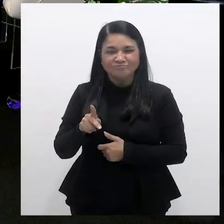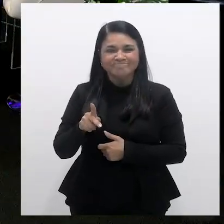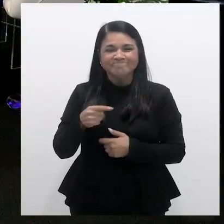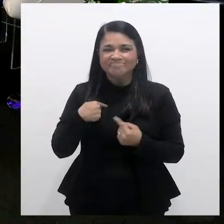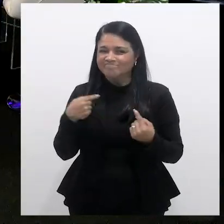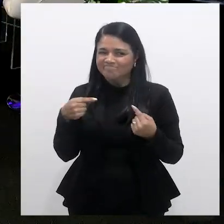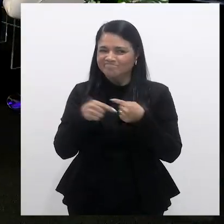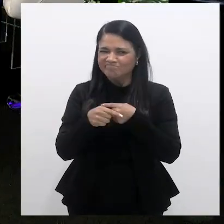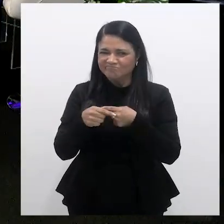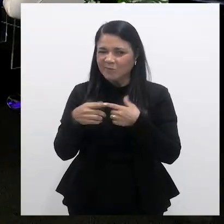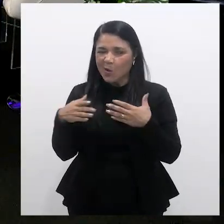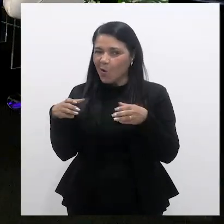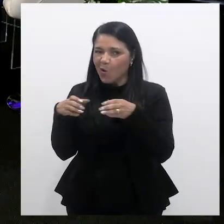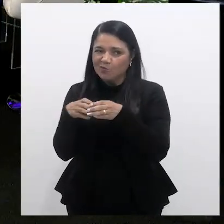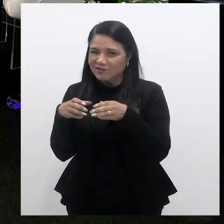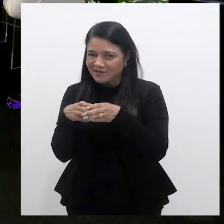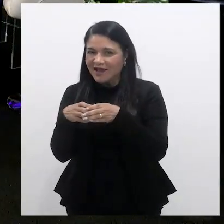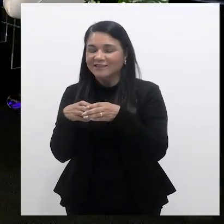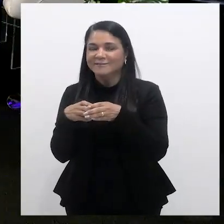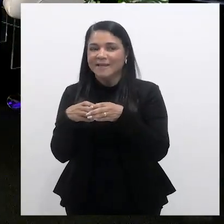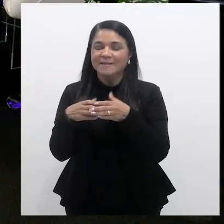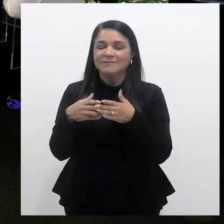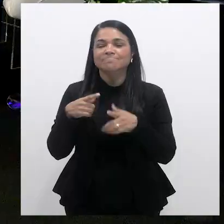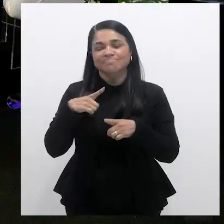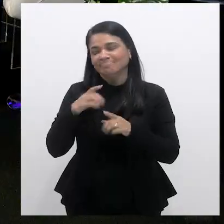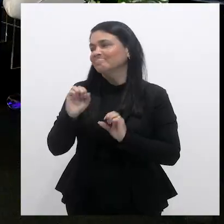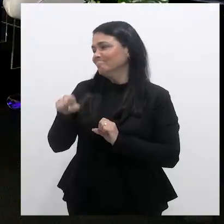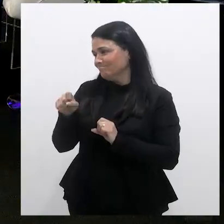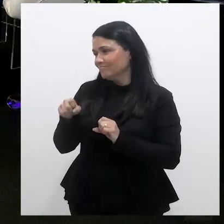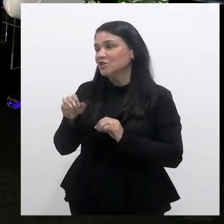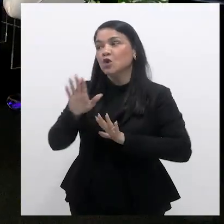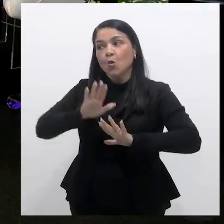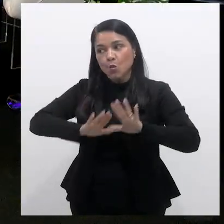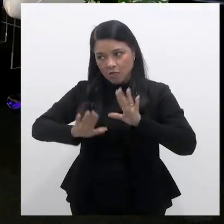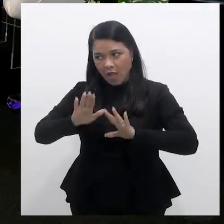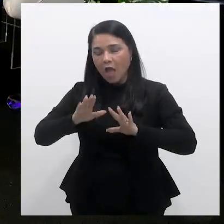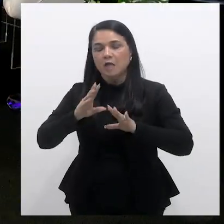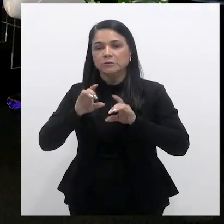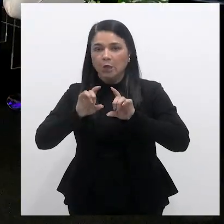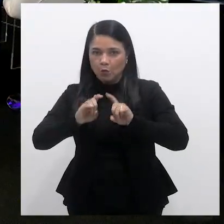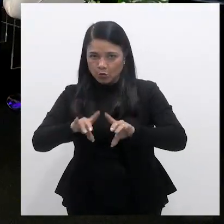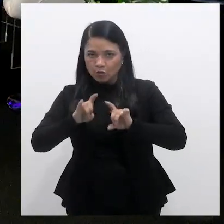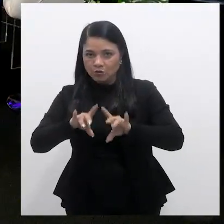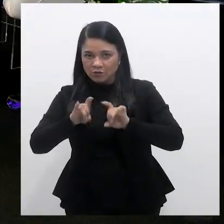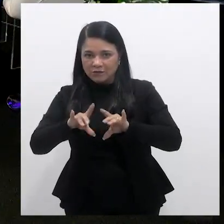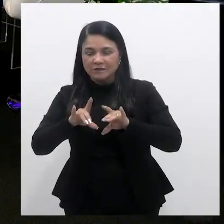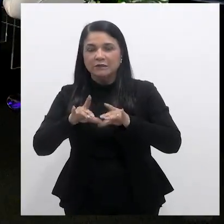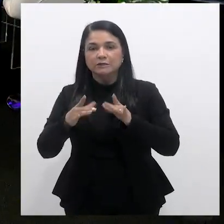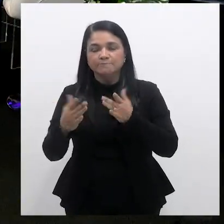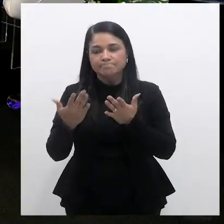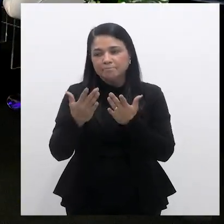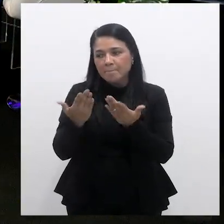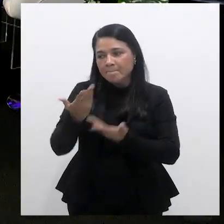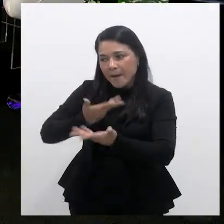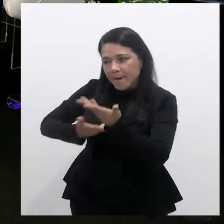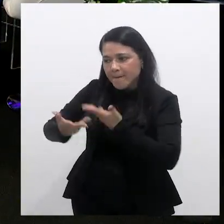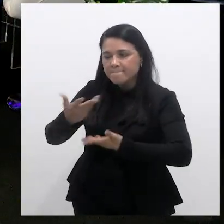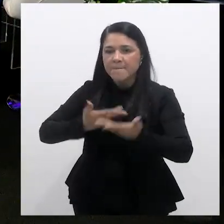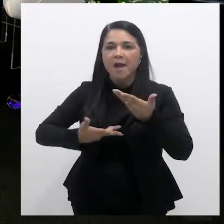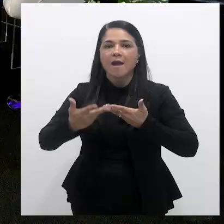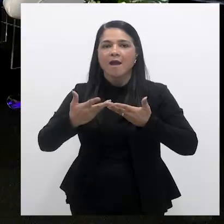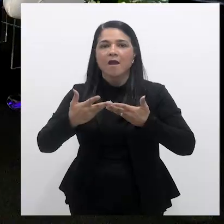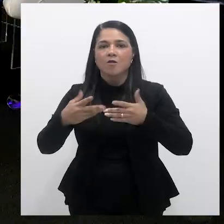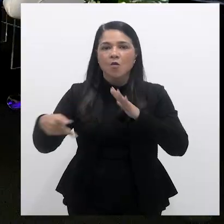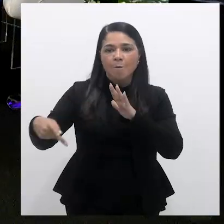muito distante, aí já complica um Exatamente. pouco, A gente né? tem esse cuidado dentro dessa Uhum. curadoria, né? Uhum. De fazer essas aproximações,